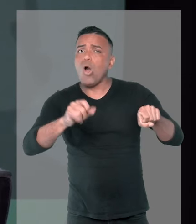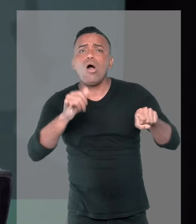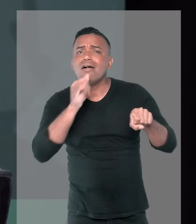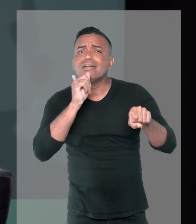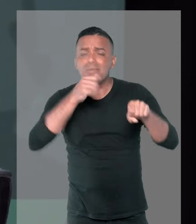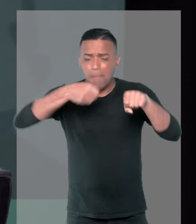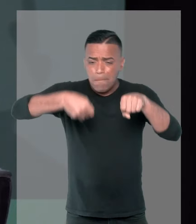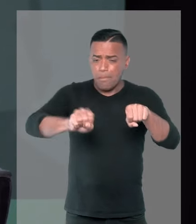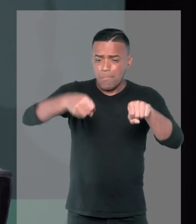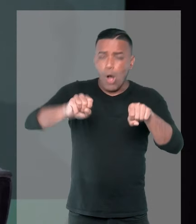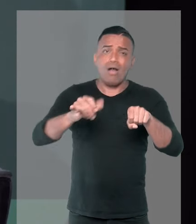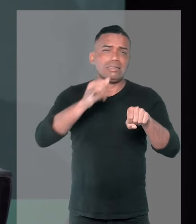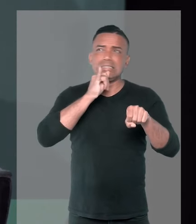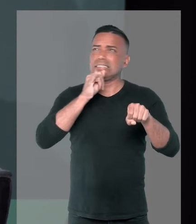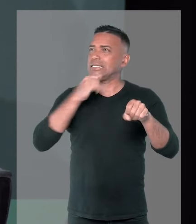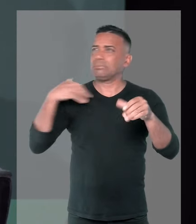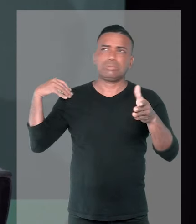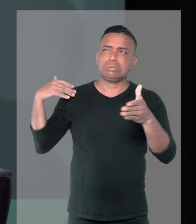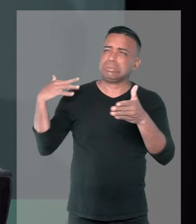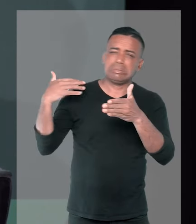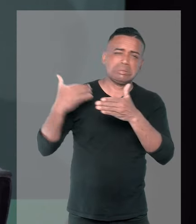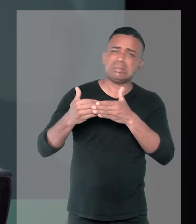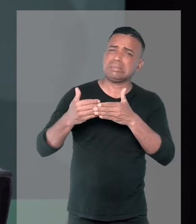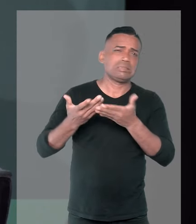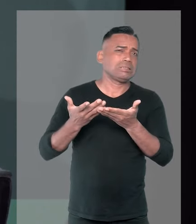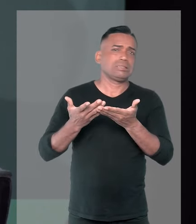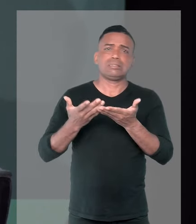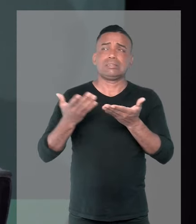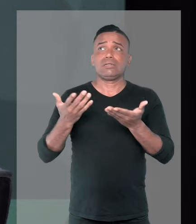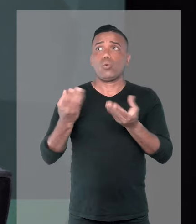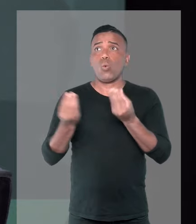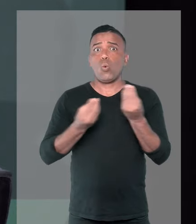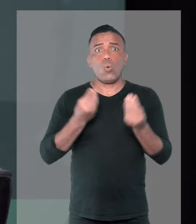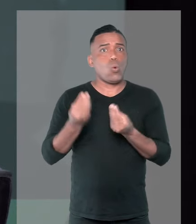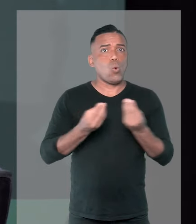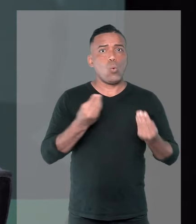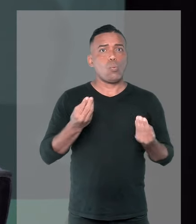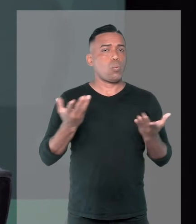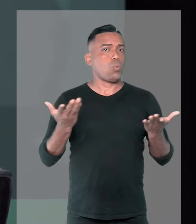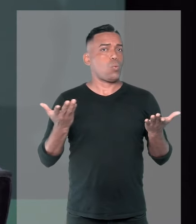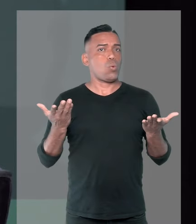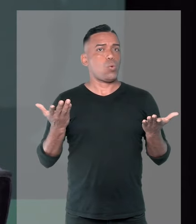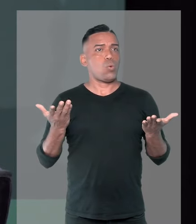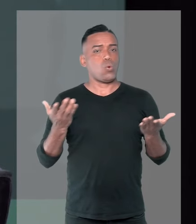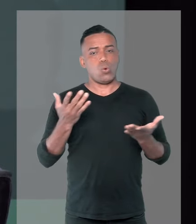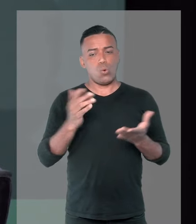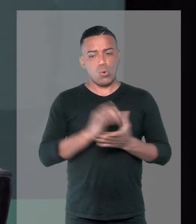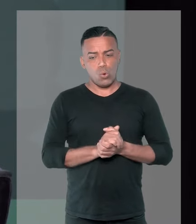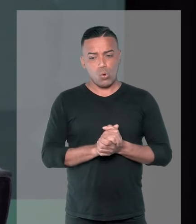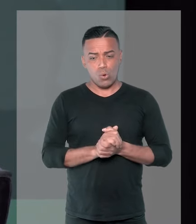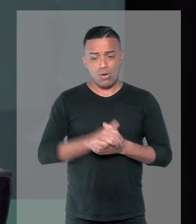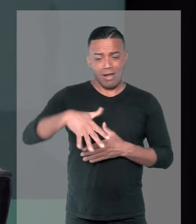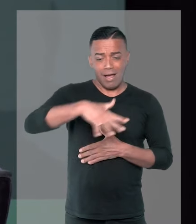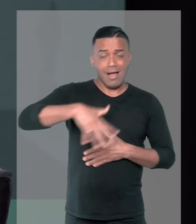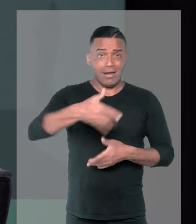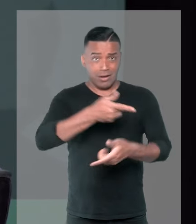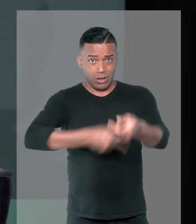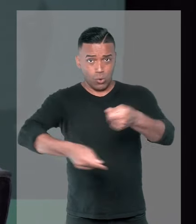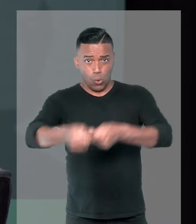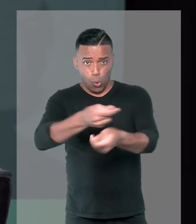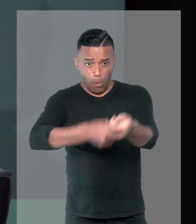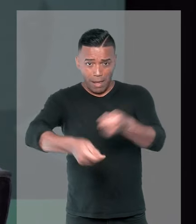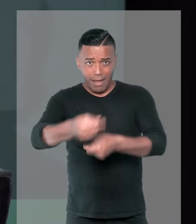e e paradigmático de como é que nos grandes negócios e entre eles